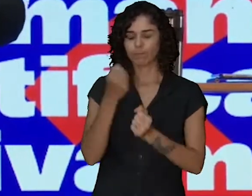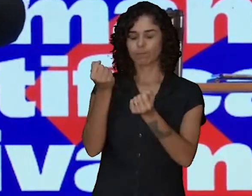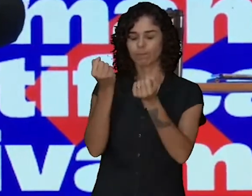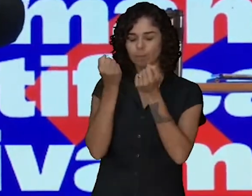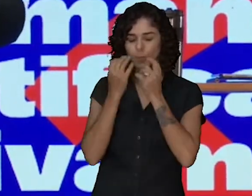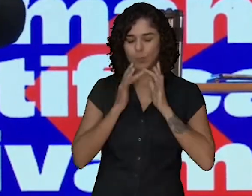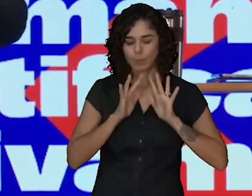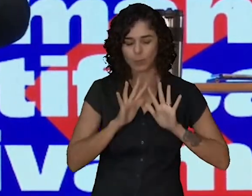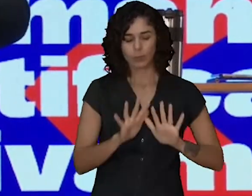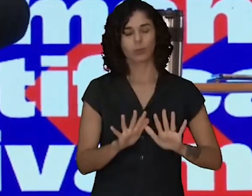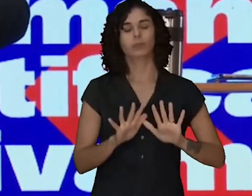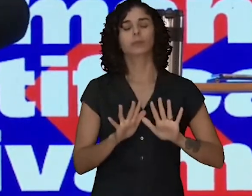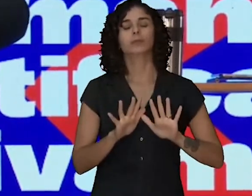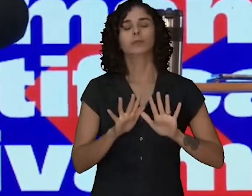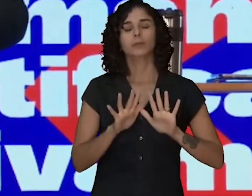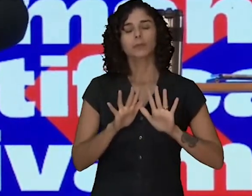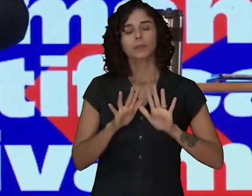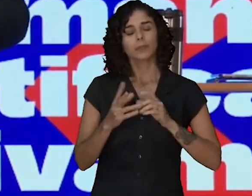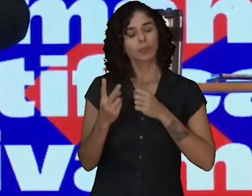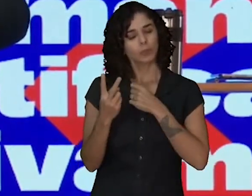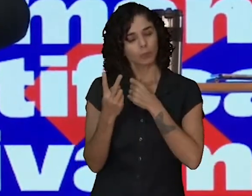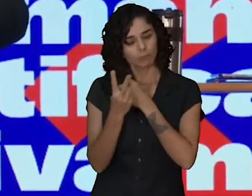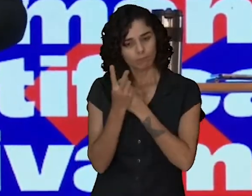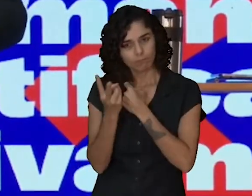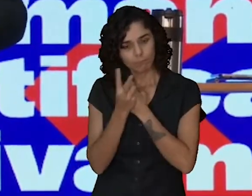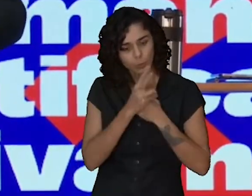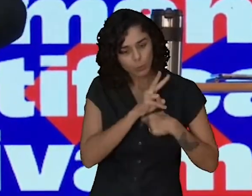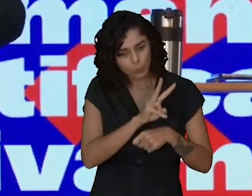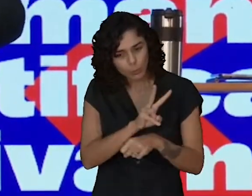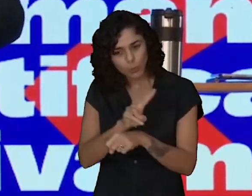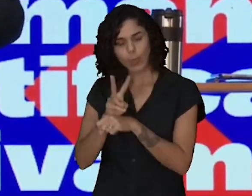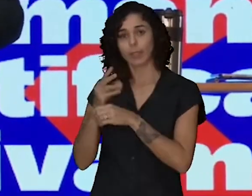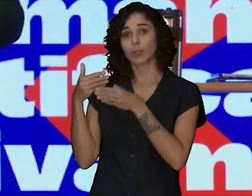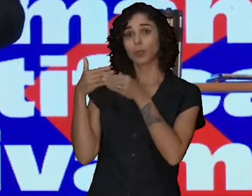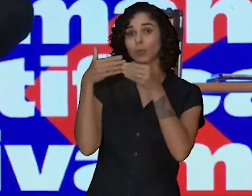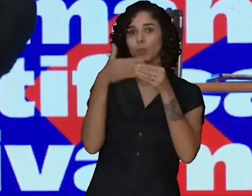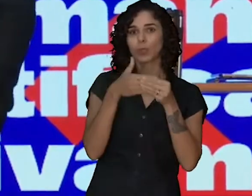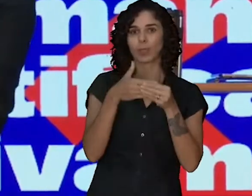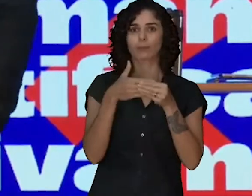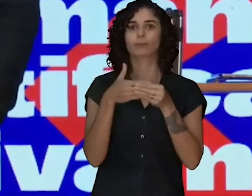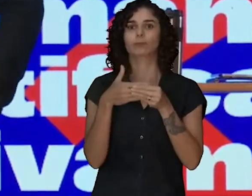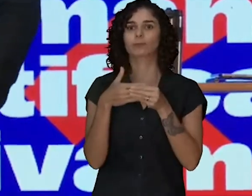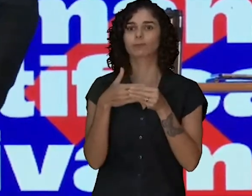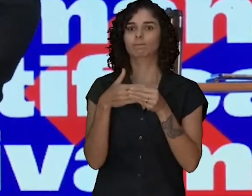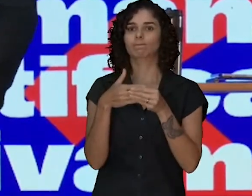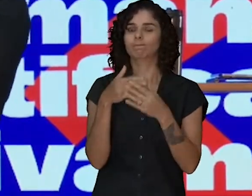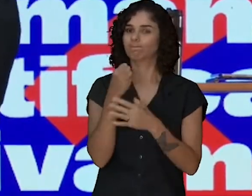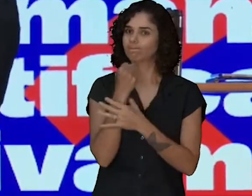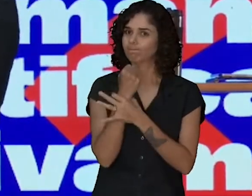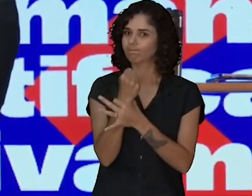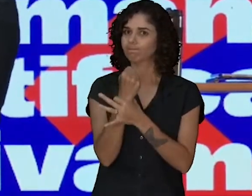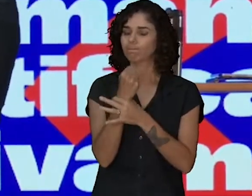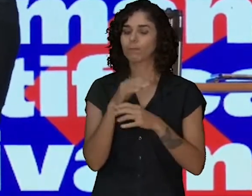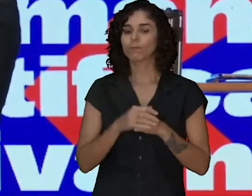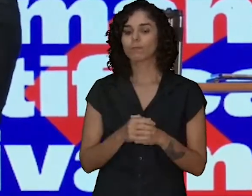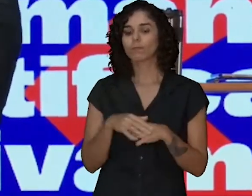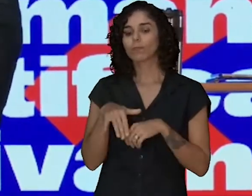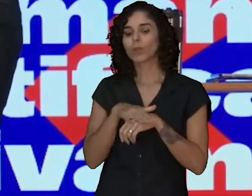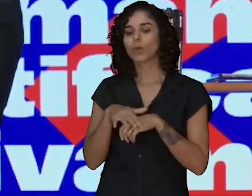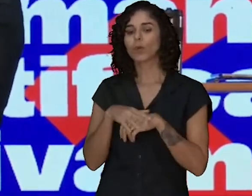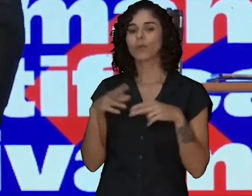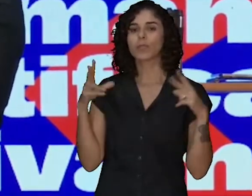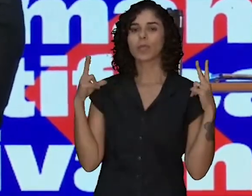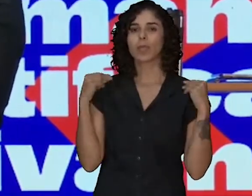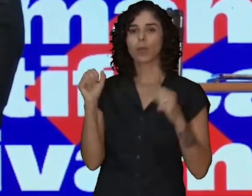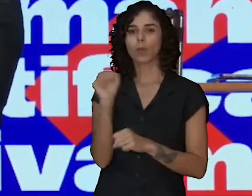abençoa, nos guarda e nos leva em proteção. E aí eu falei com o motorista, eu disse, você vai na